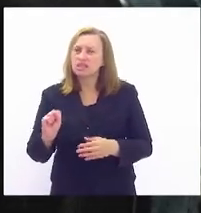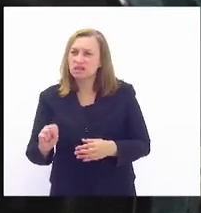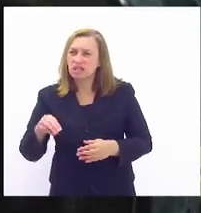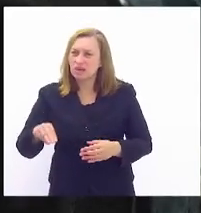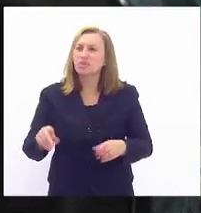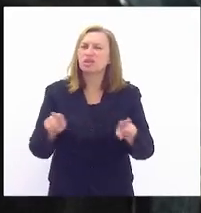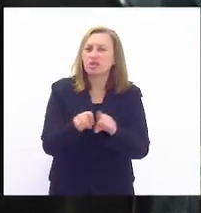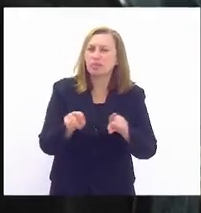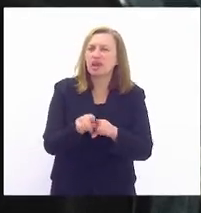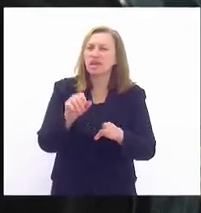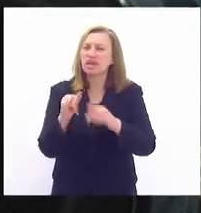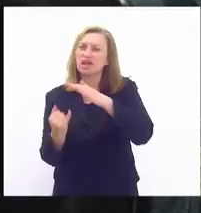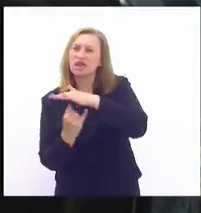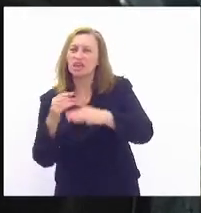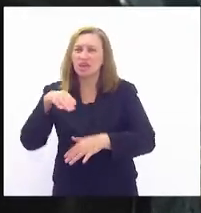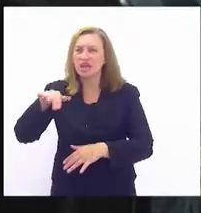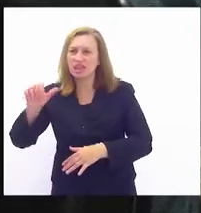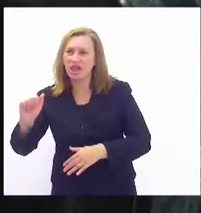INEA.